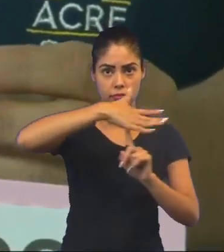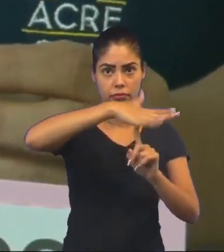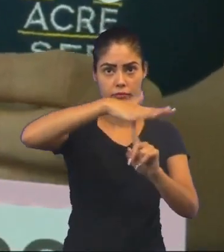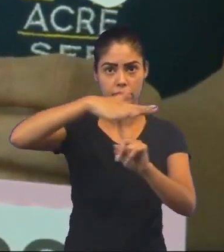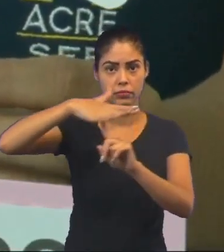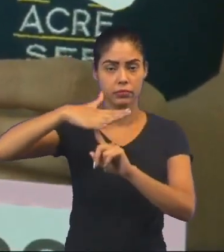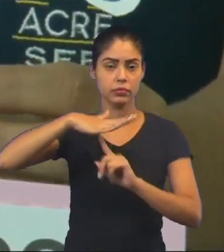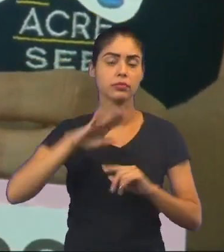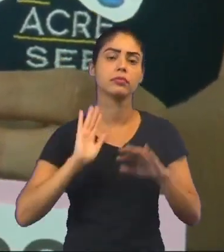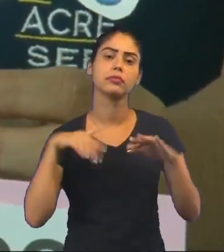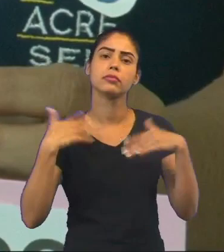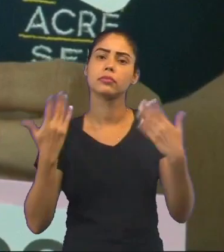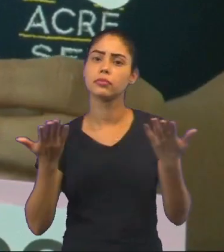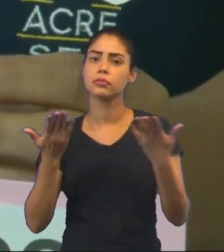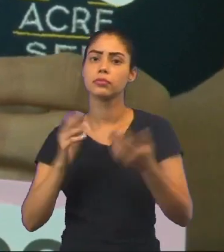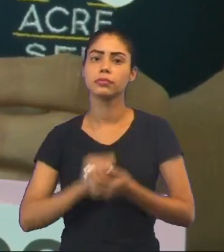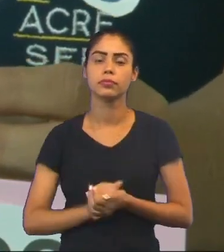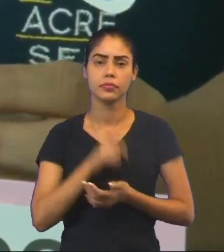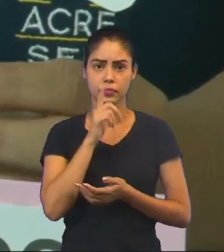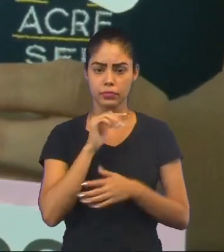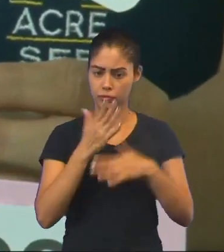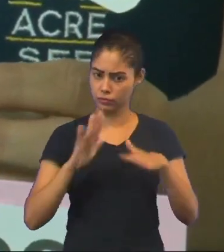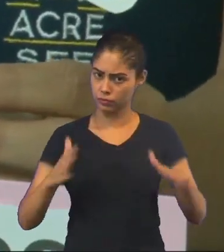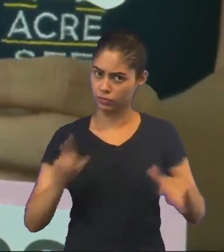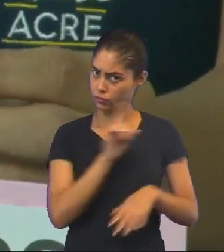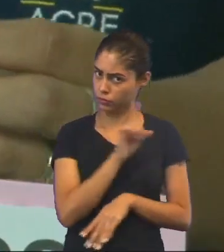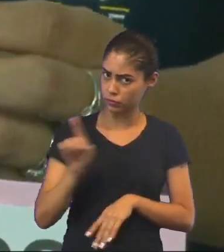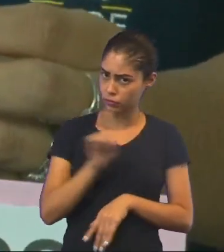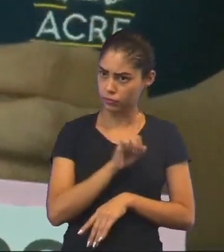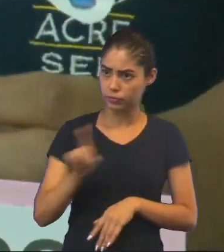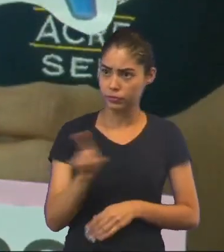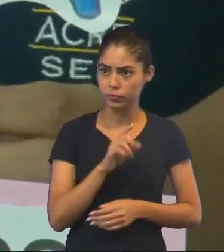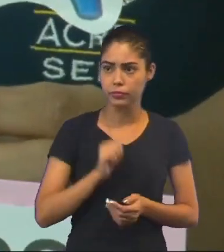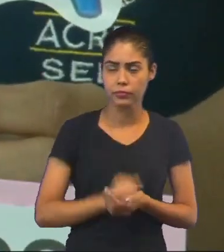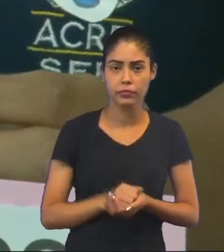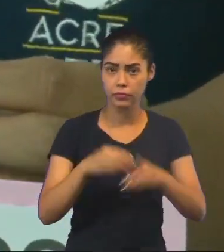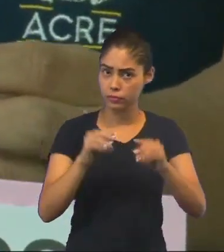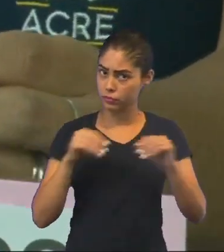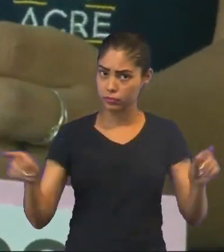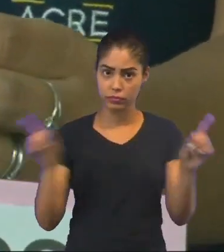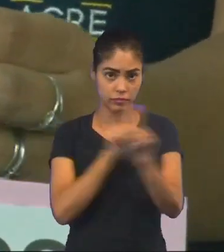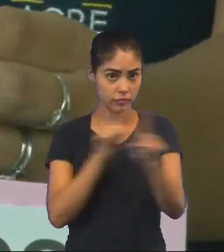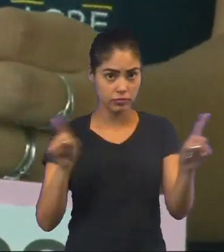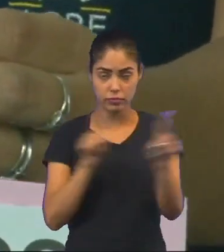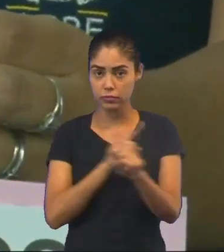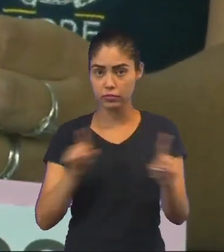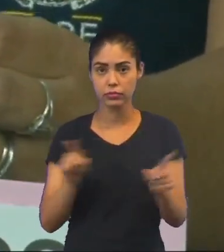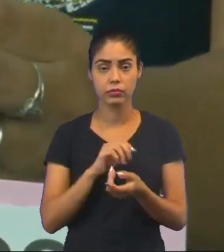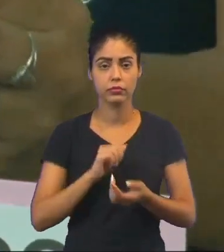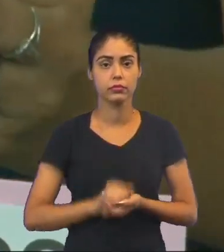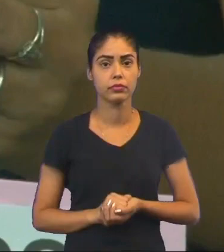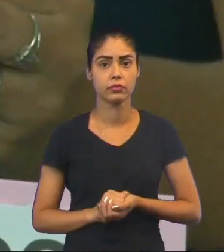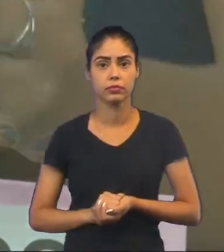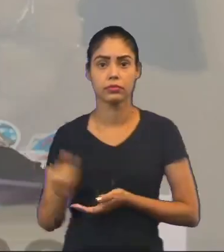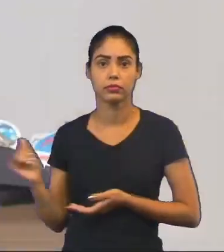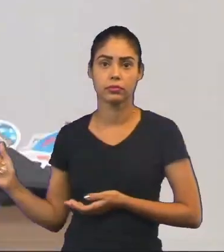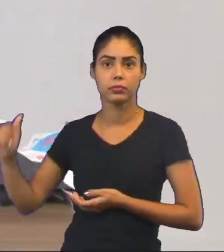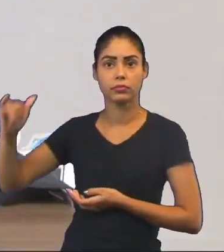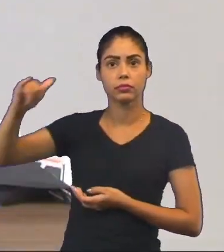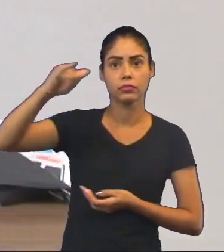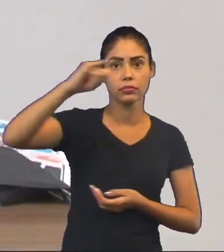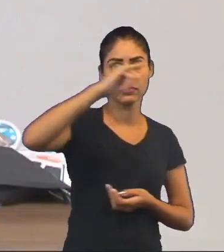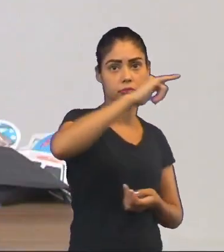helicóptero? É um meio de transporte aquático? Não, não é aquático. É terrestre? Não, também não. Ele é um meio